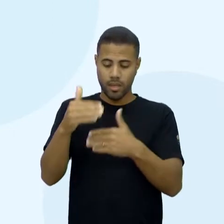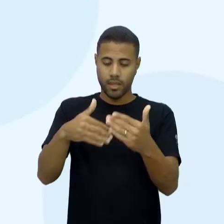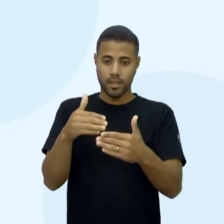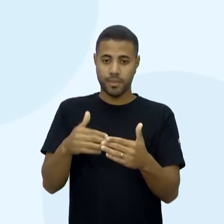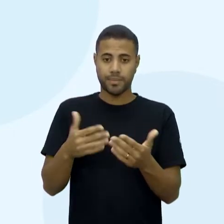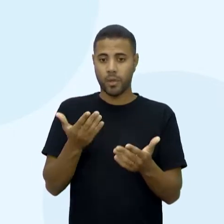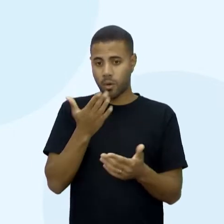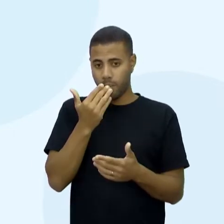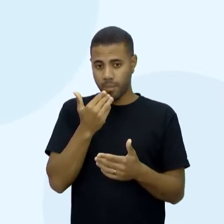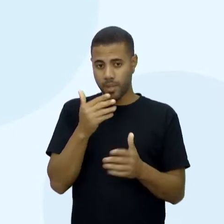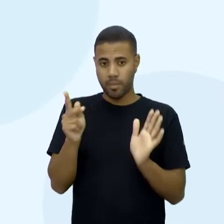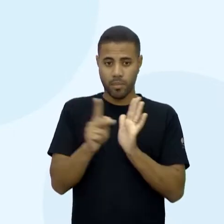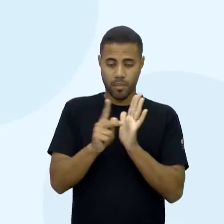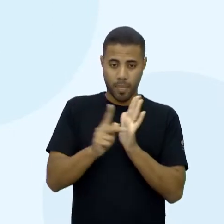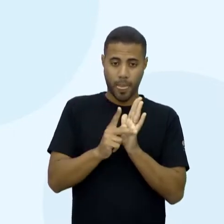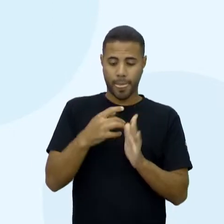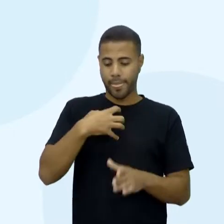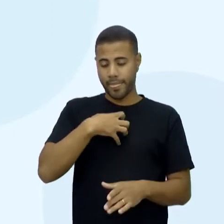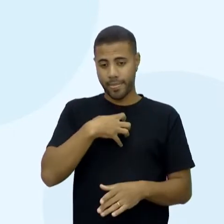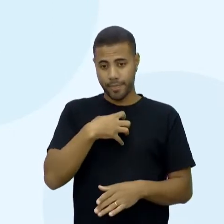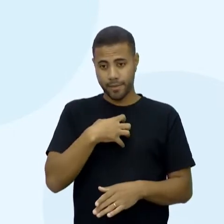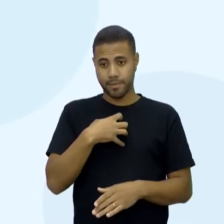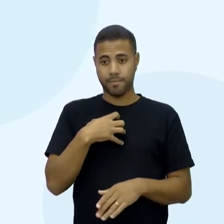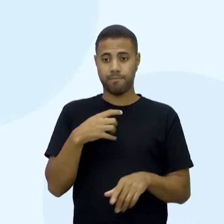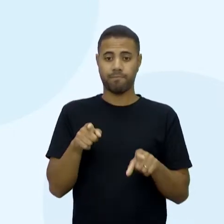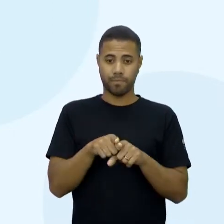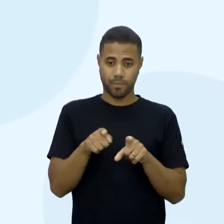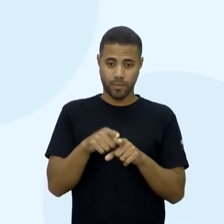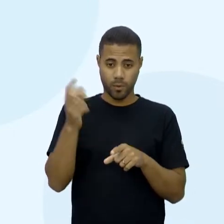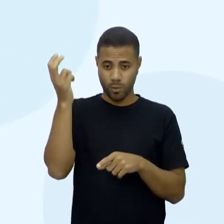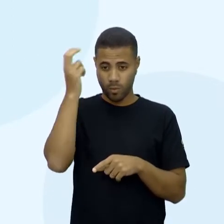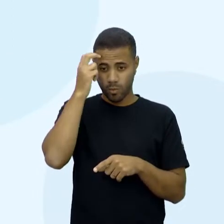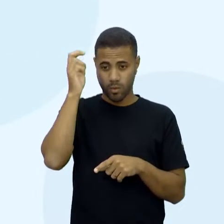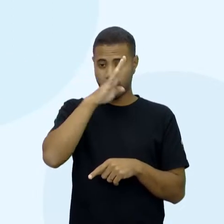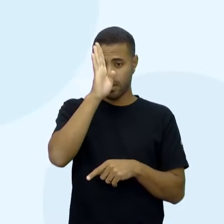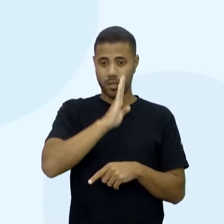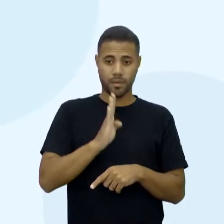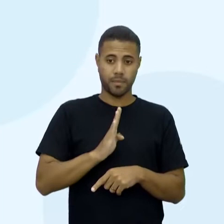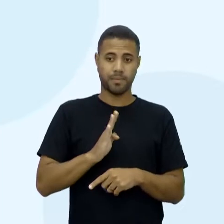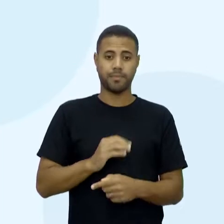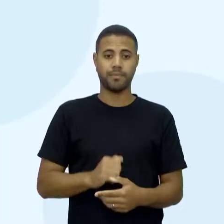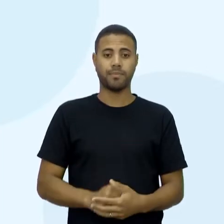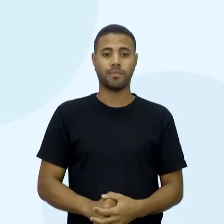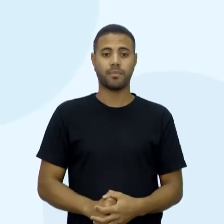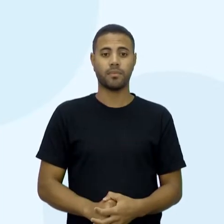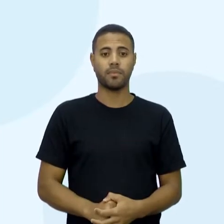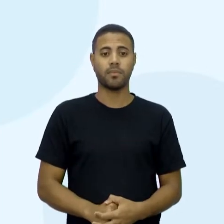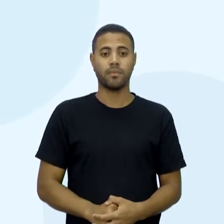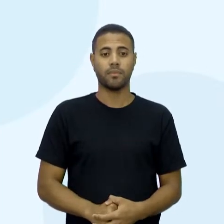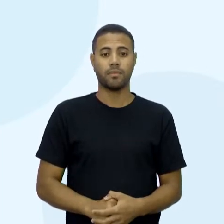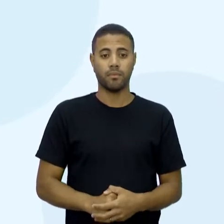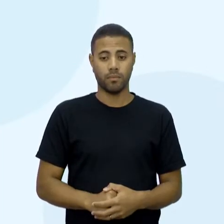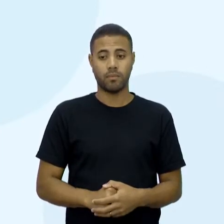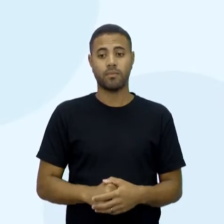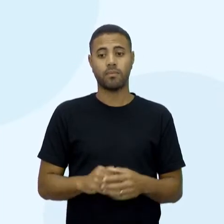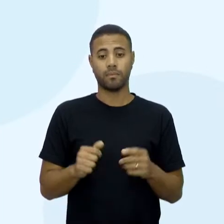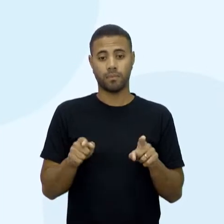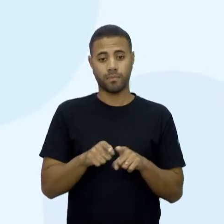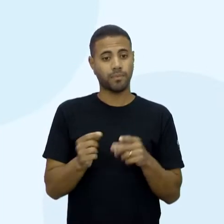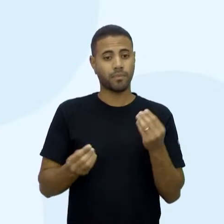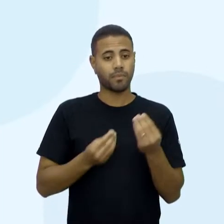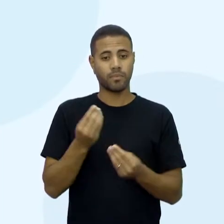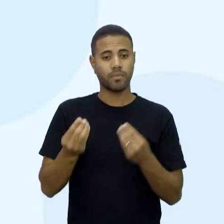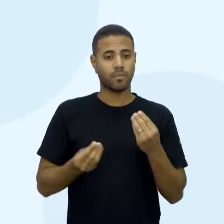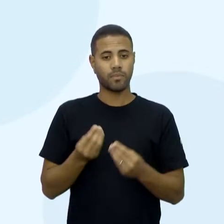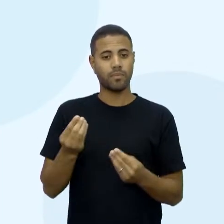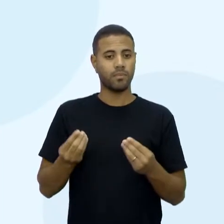é uma comida típica da Bahia e pertence aí à cultura brasileira. Bem, como podemos preservar